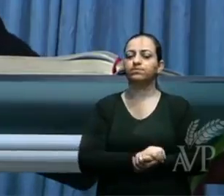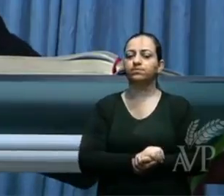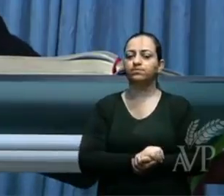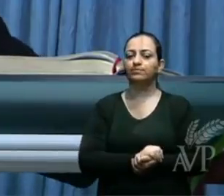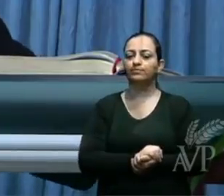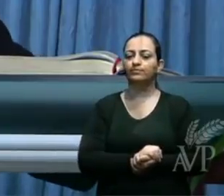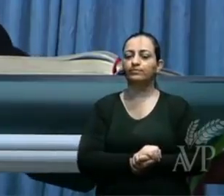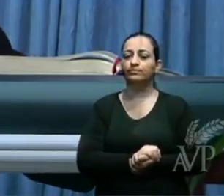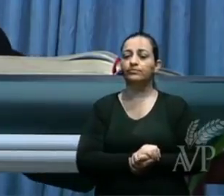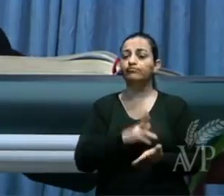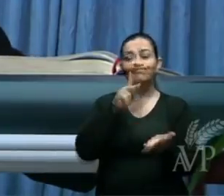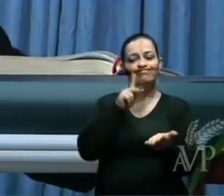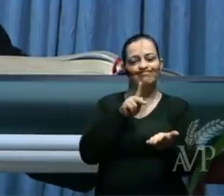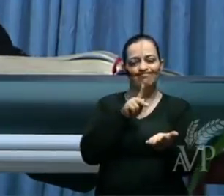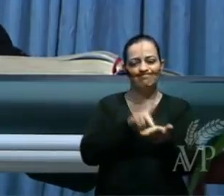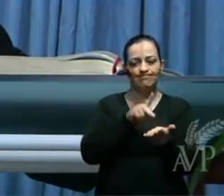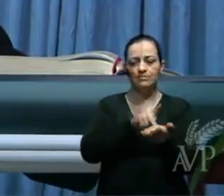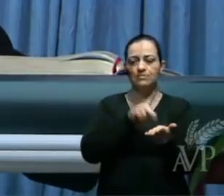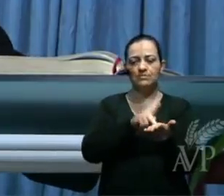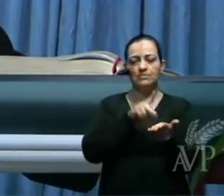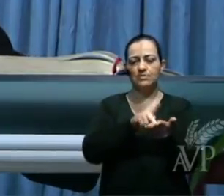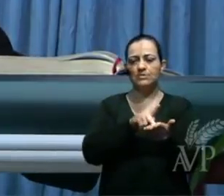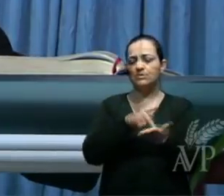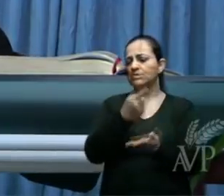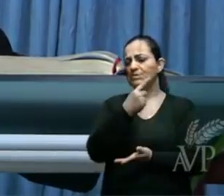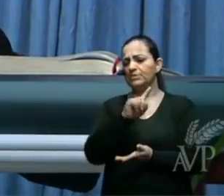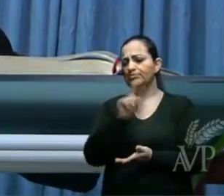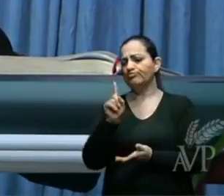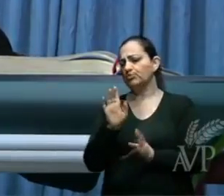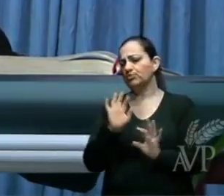e na verdade nem todos